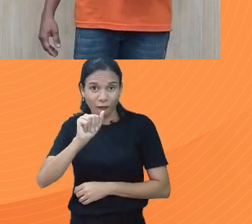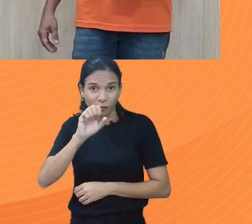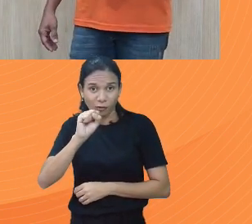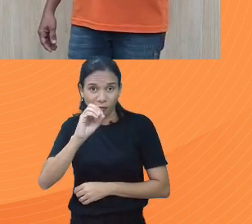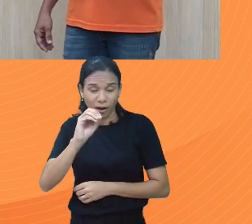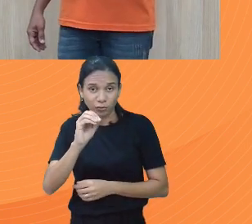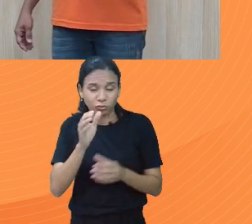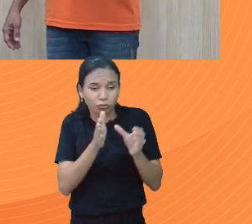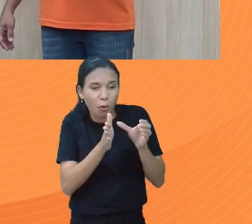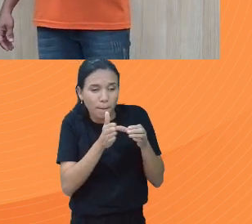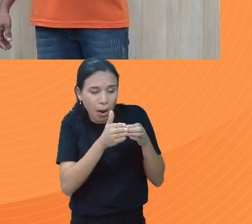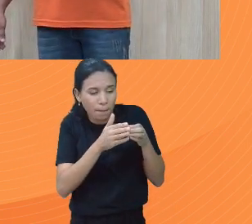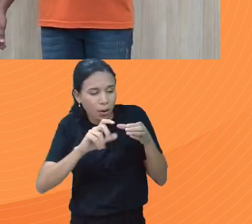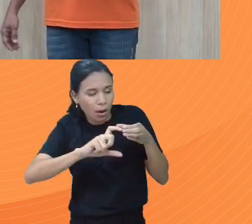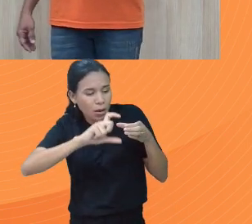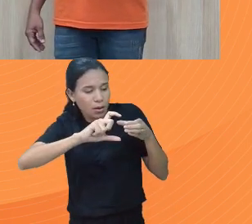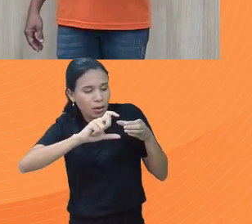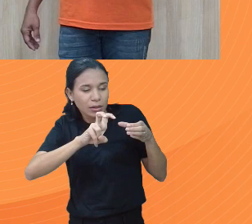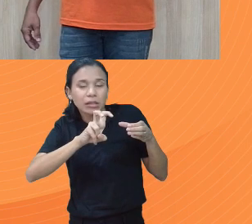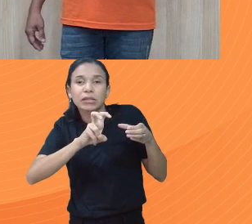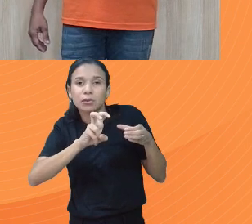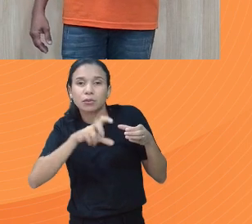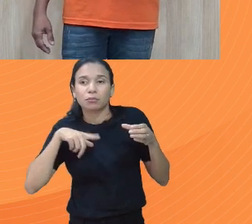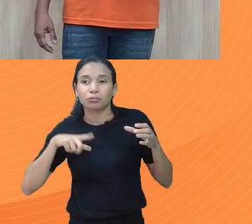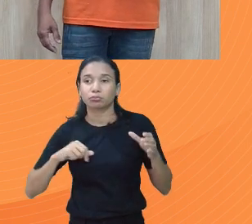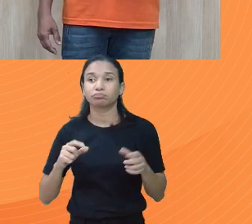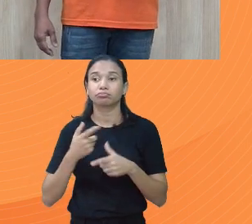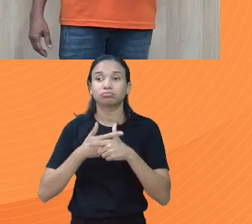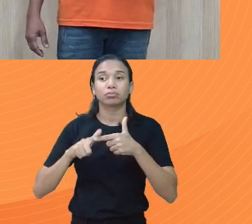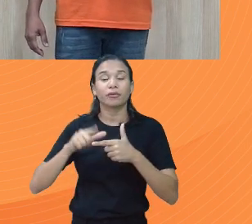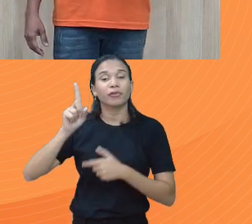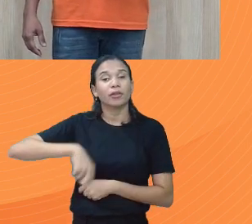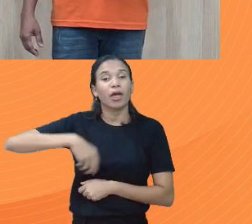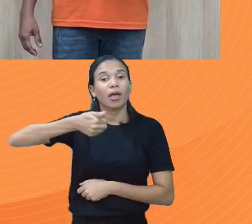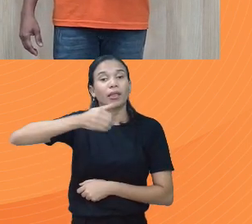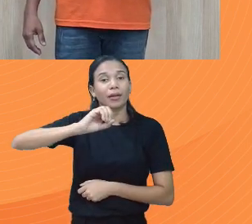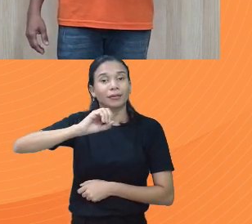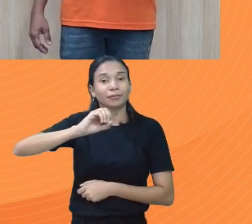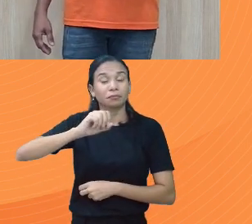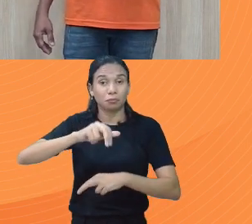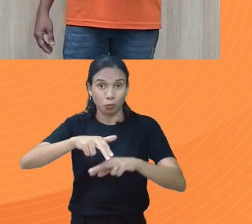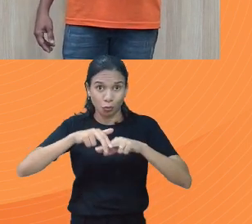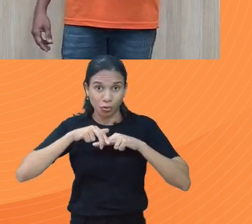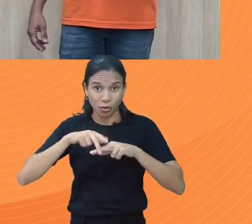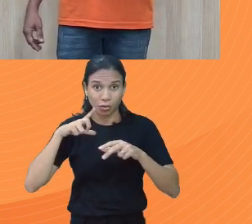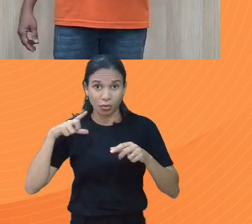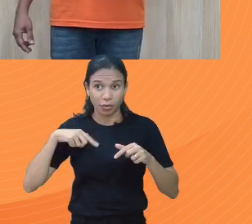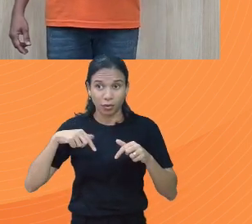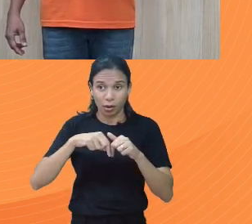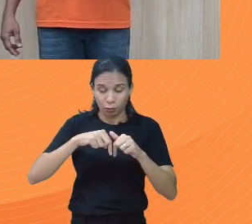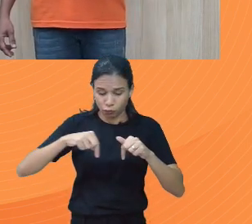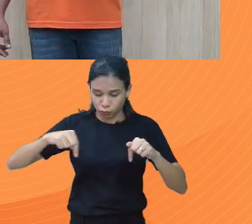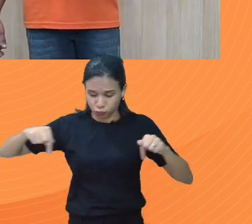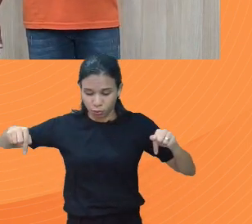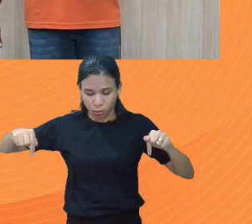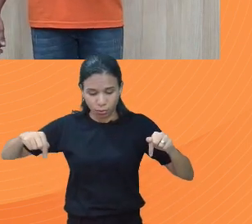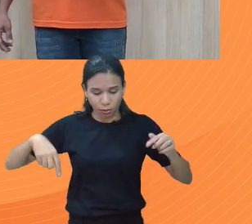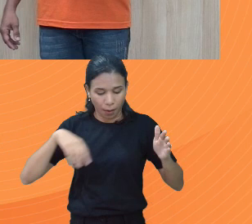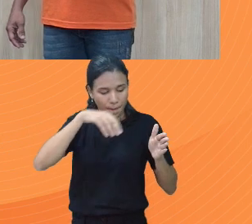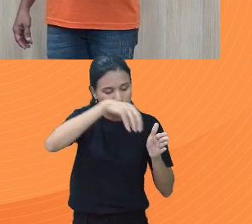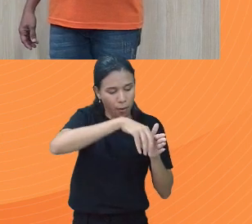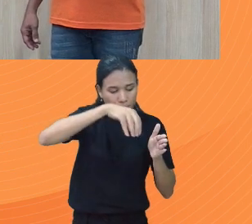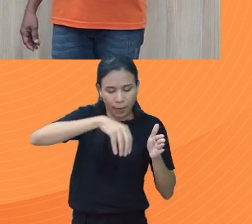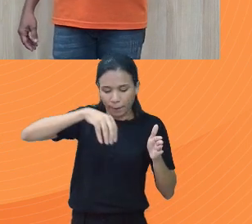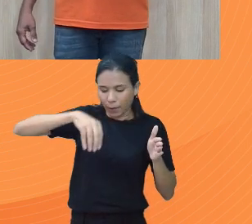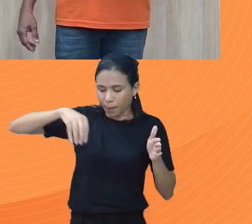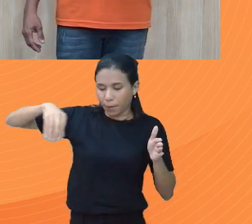certo? E aí 50 dividido por 5 vai dar igual a 10. Então, no comprimento dessa caixa